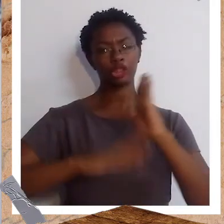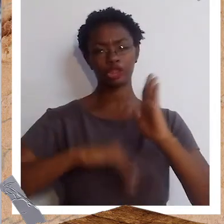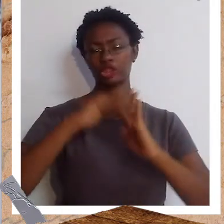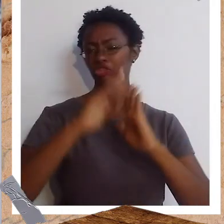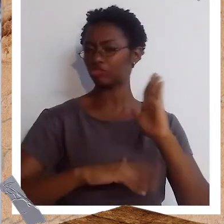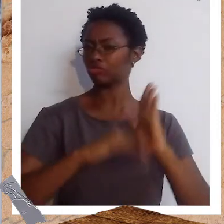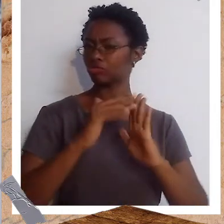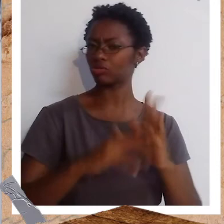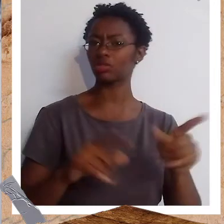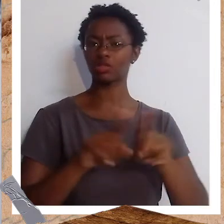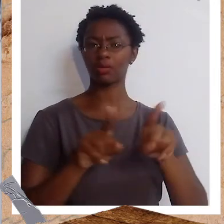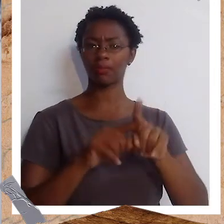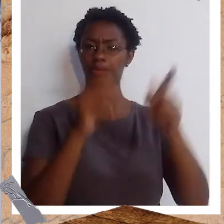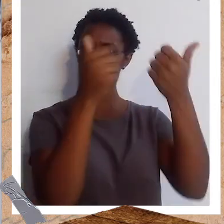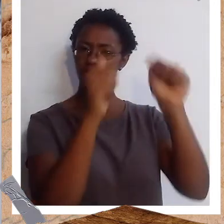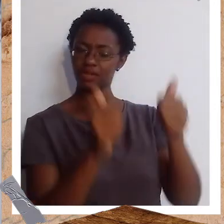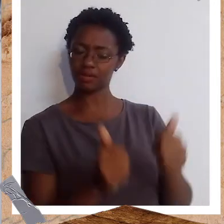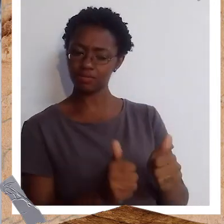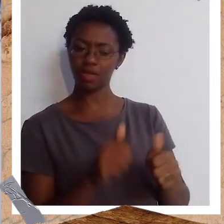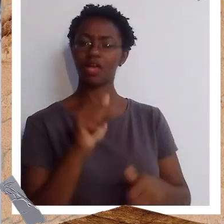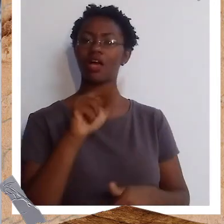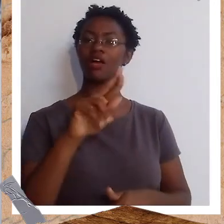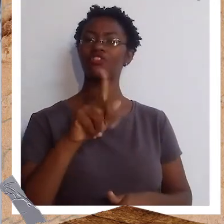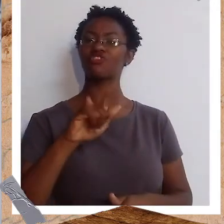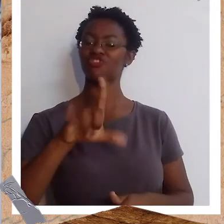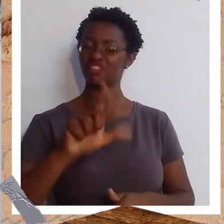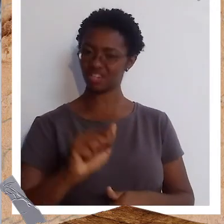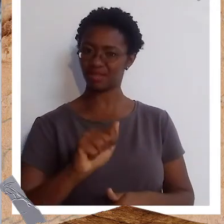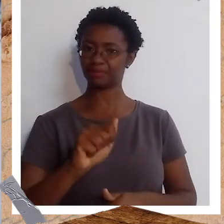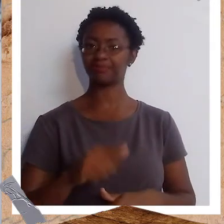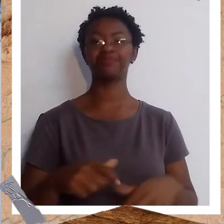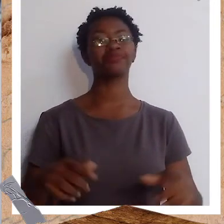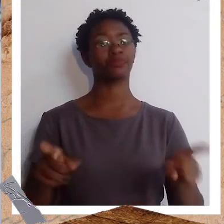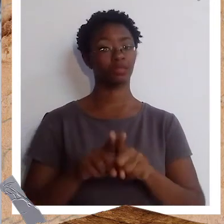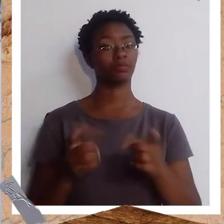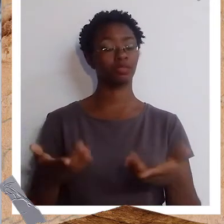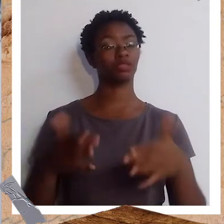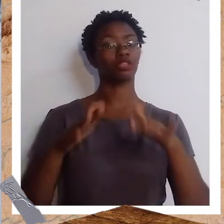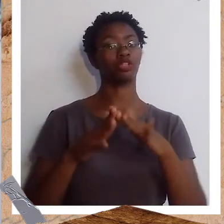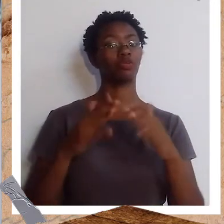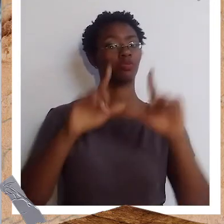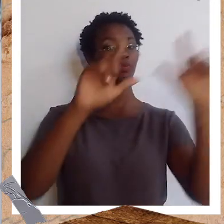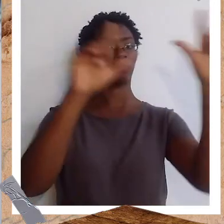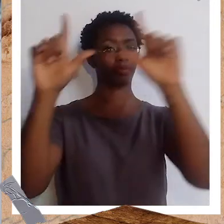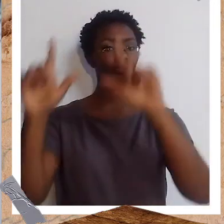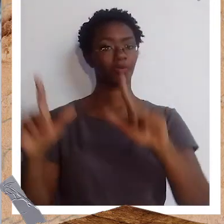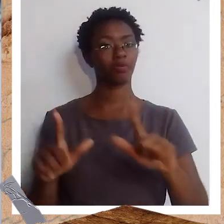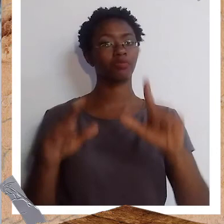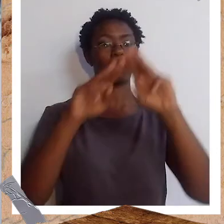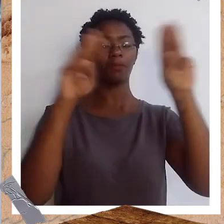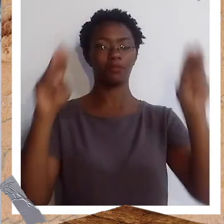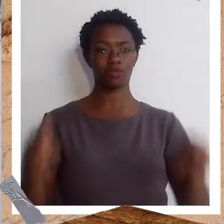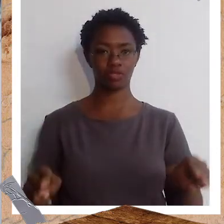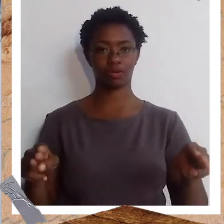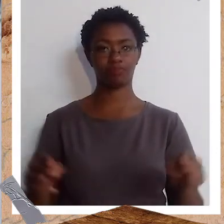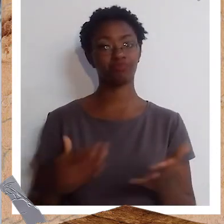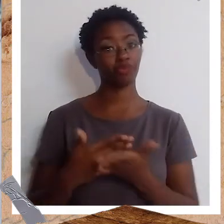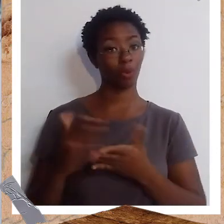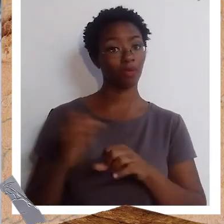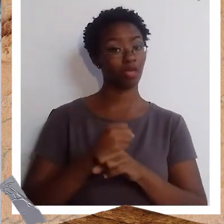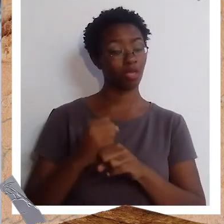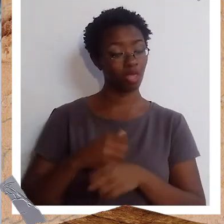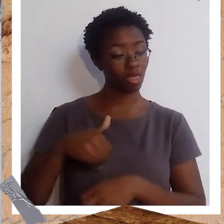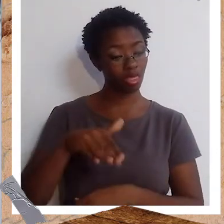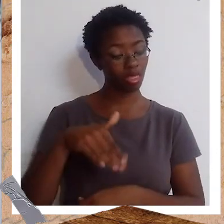e esculturas em argila. Integrou diversas exposições em galerias e museus. No começo desse ano,